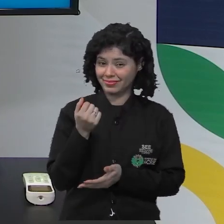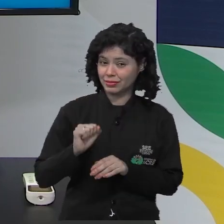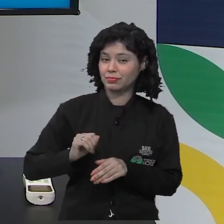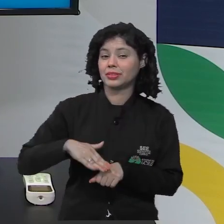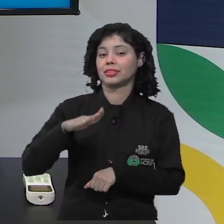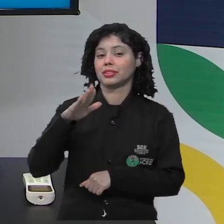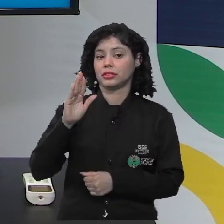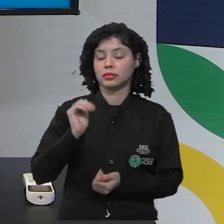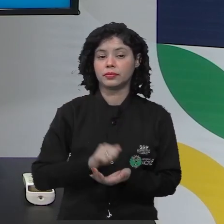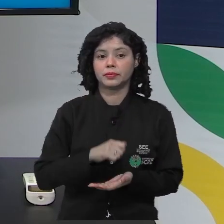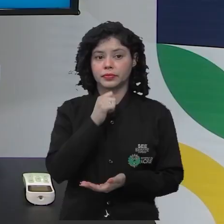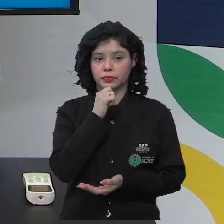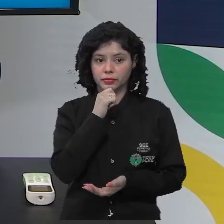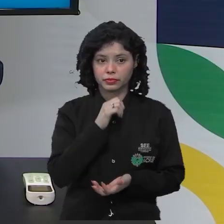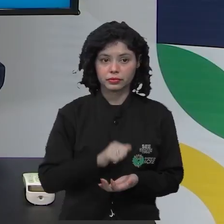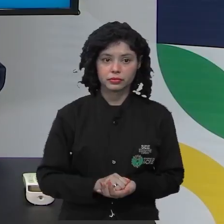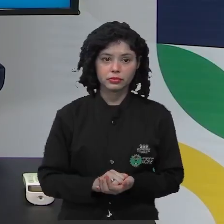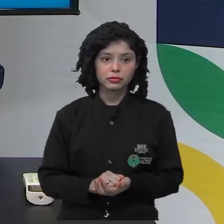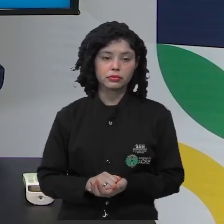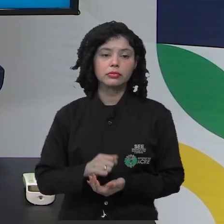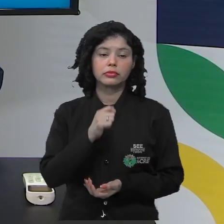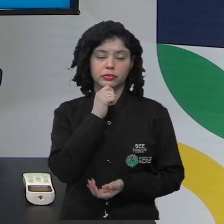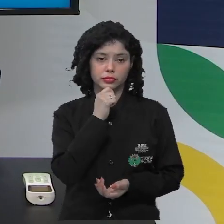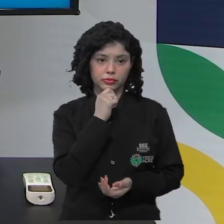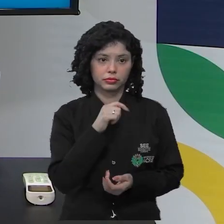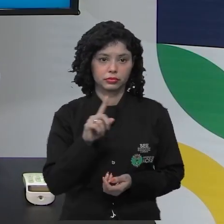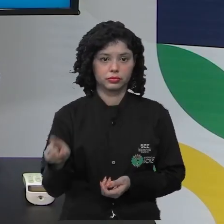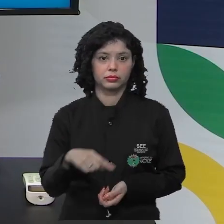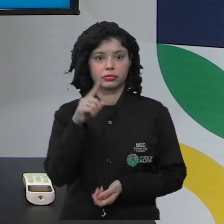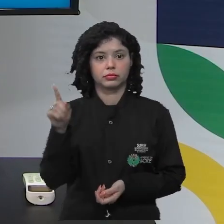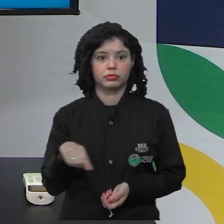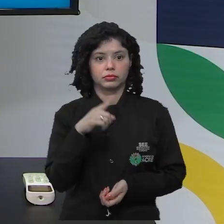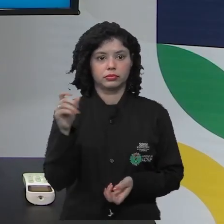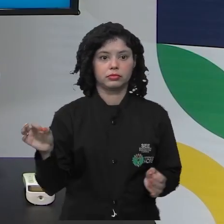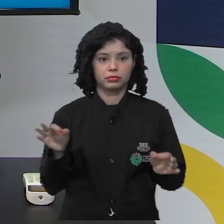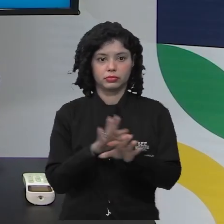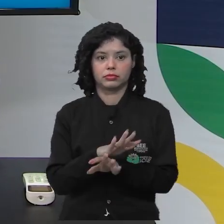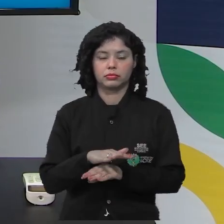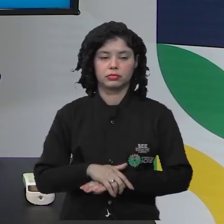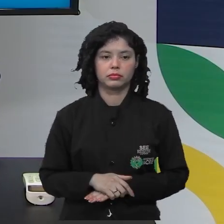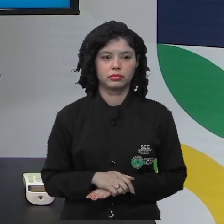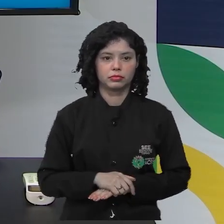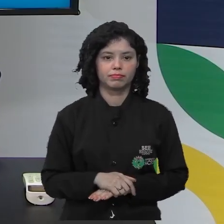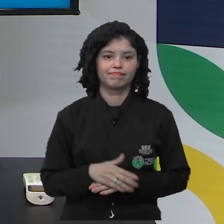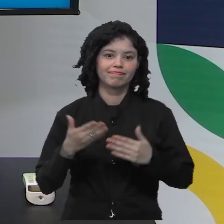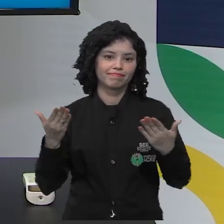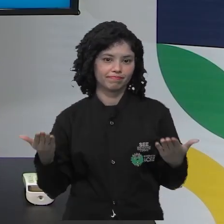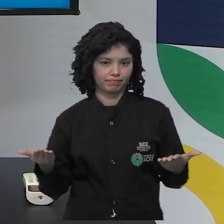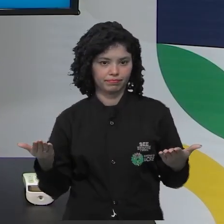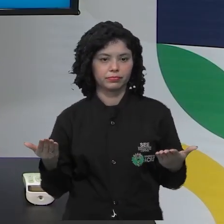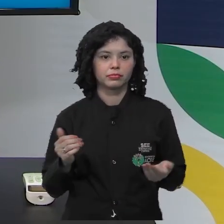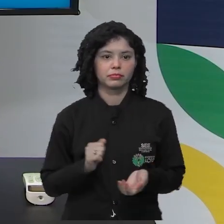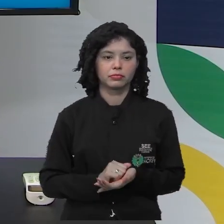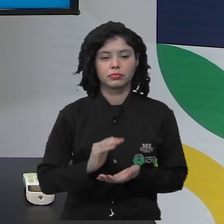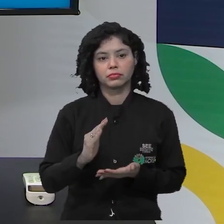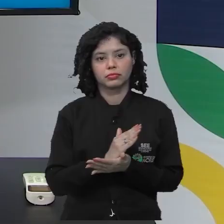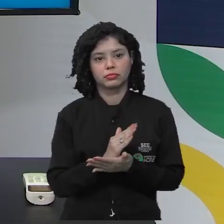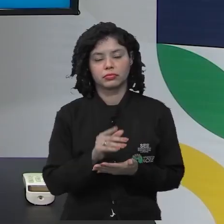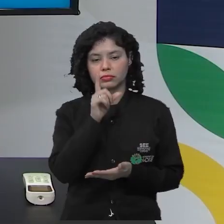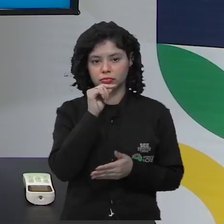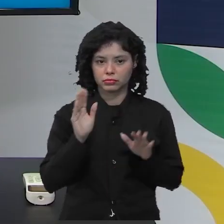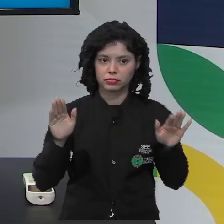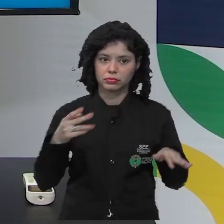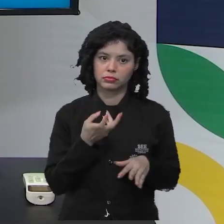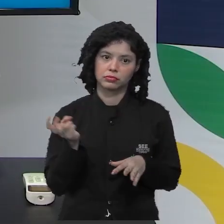dinheiro. Além ali por conta, né, da rotação das hélices, acaba, né, infelizmente, matando algumas aves